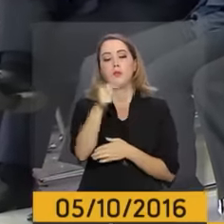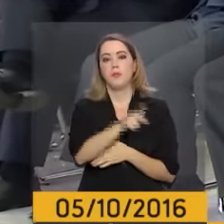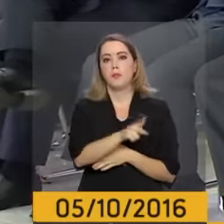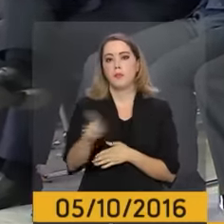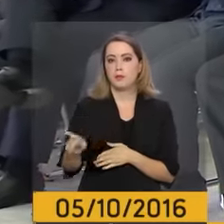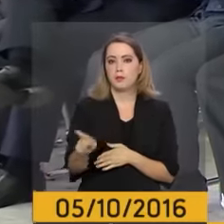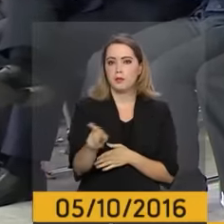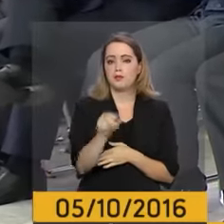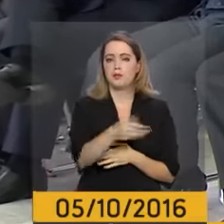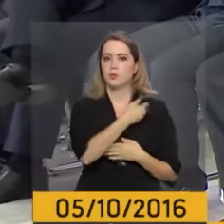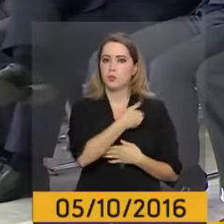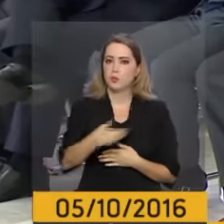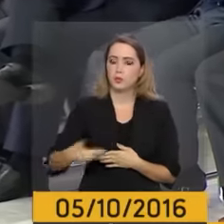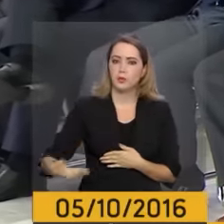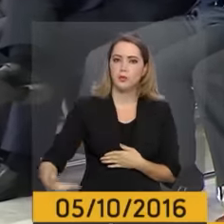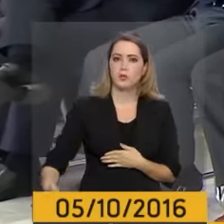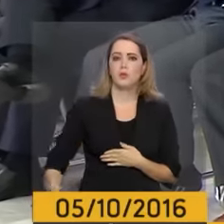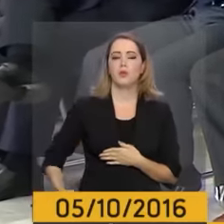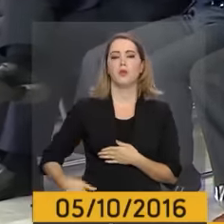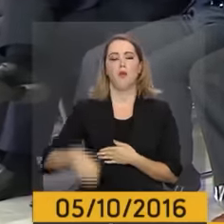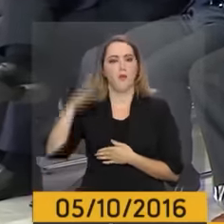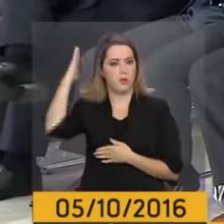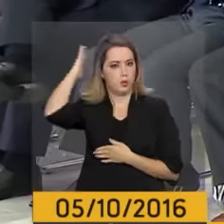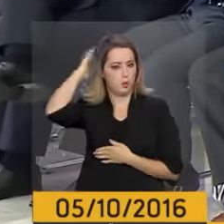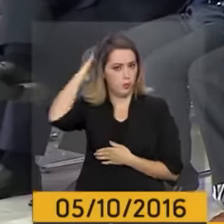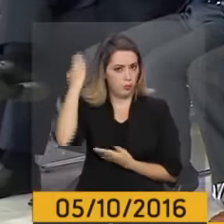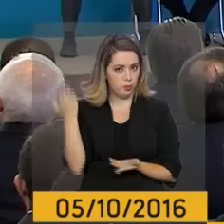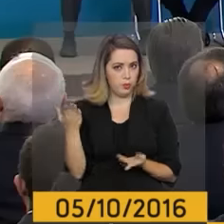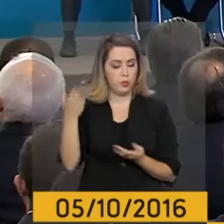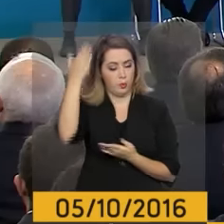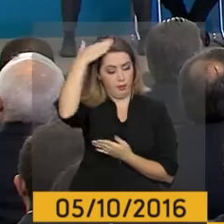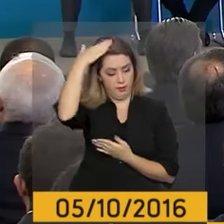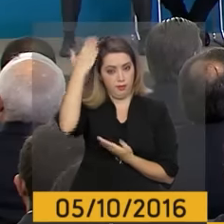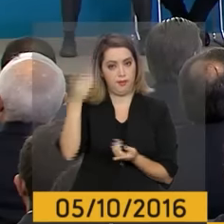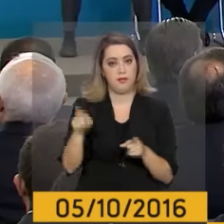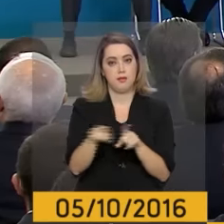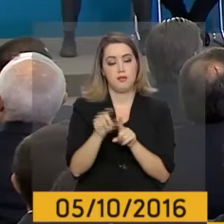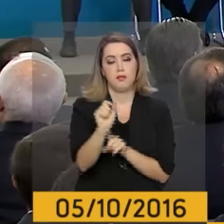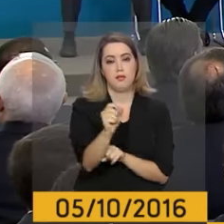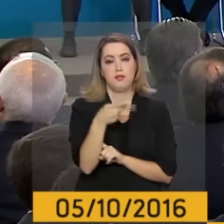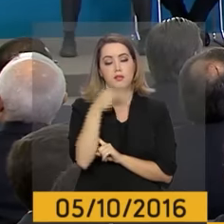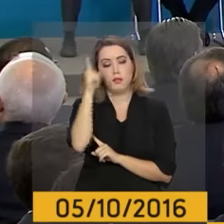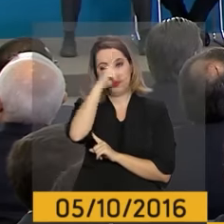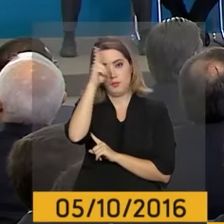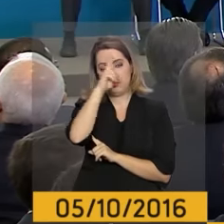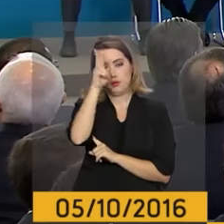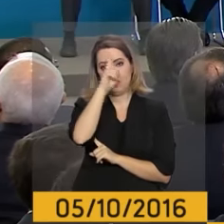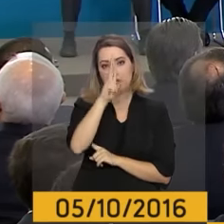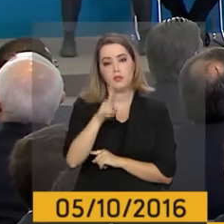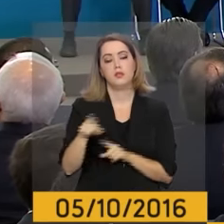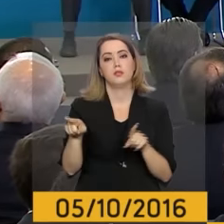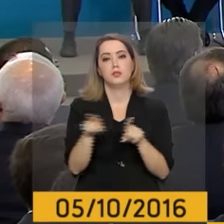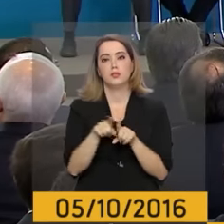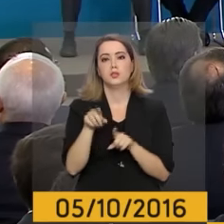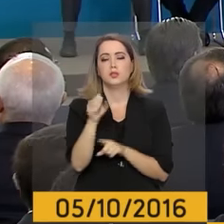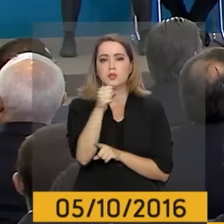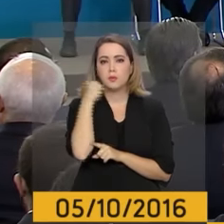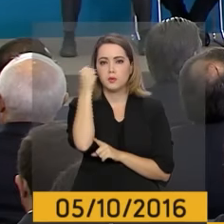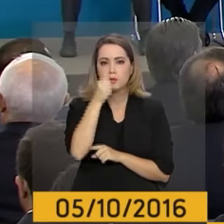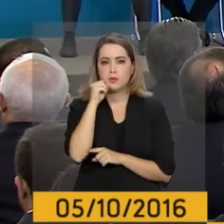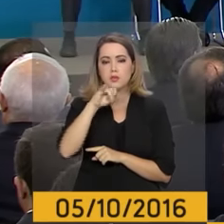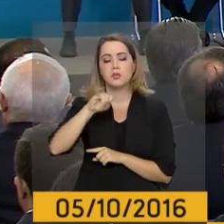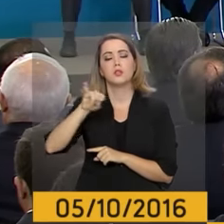Paraná, fez um trabalho maravilhoso, junto com, lembrar aqui, o deputado João Ananias, que não está agora nessa legislatura,